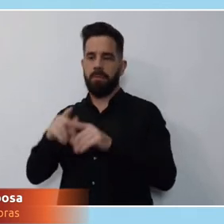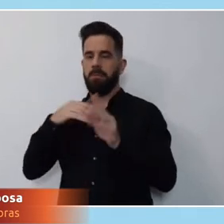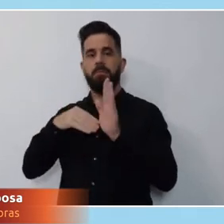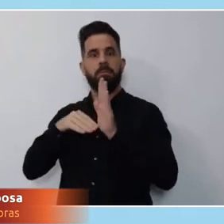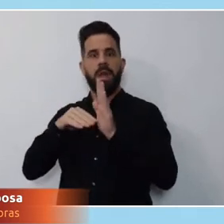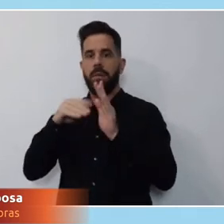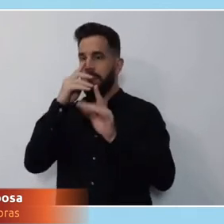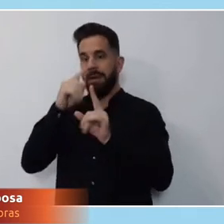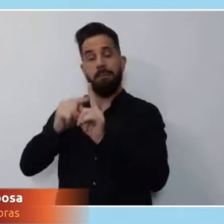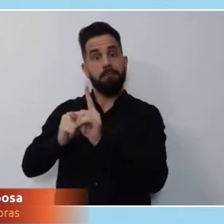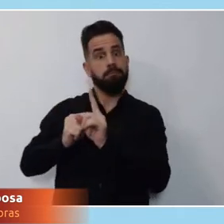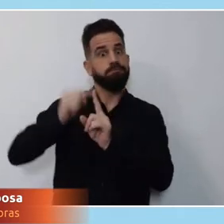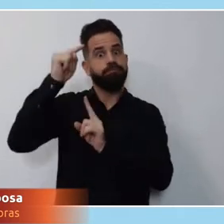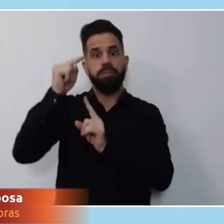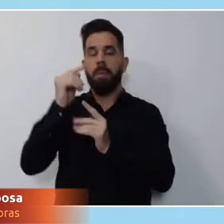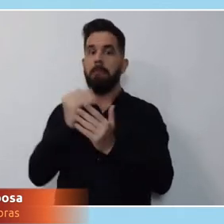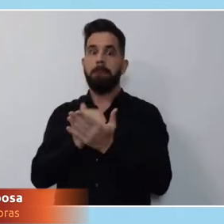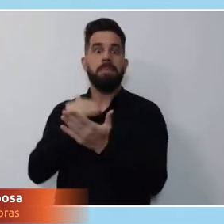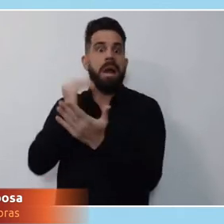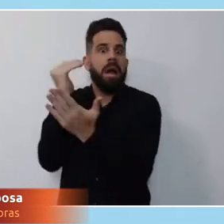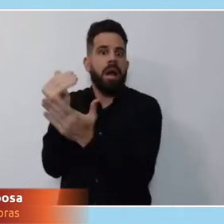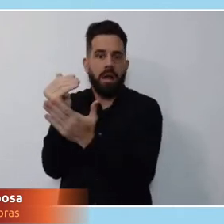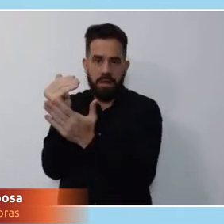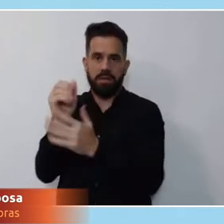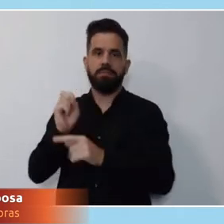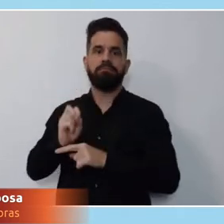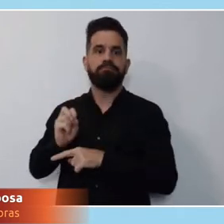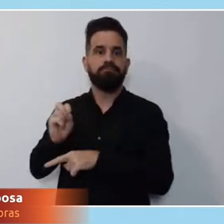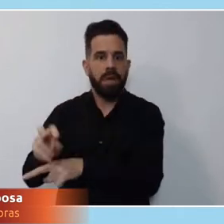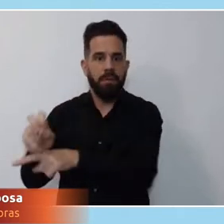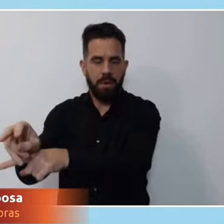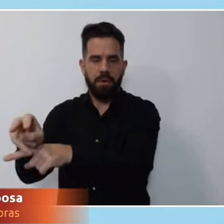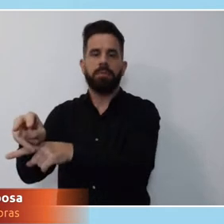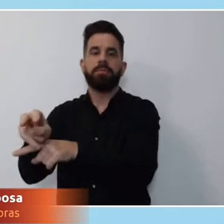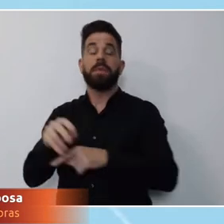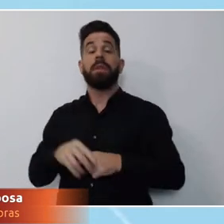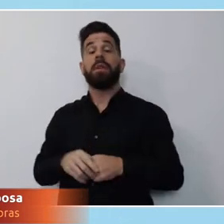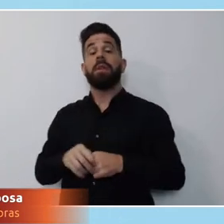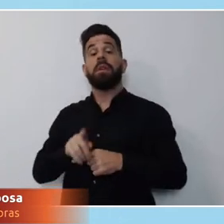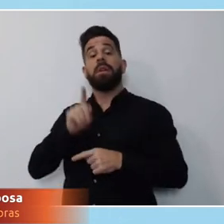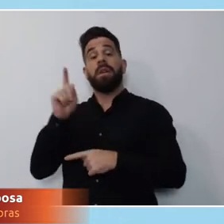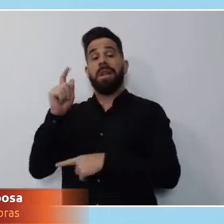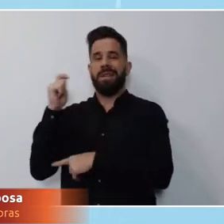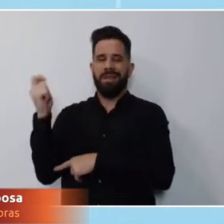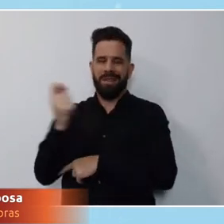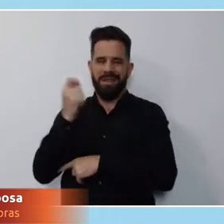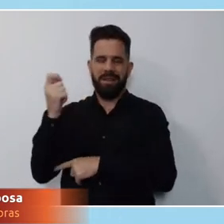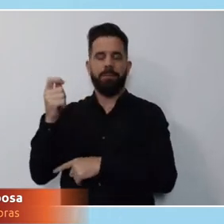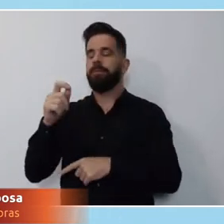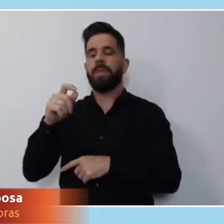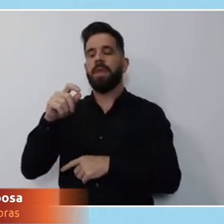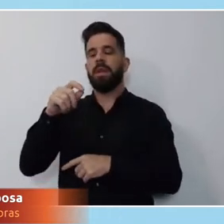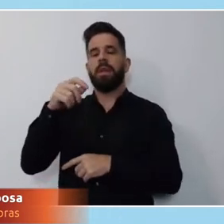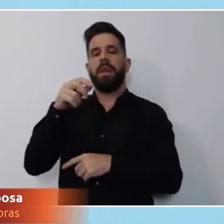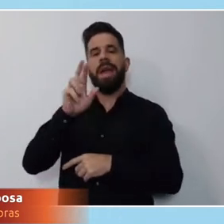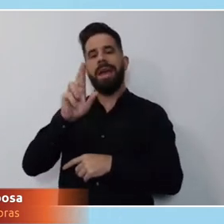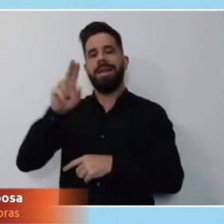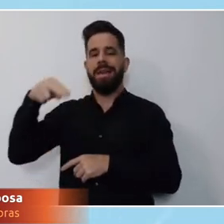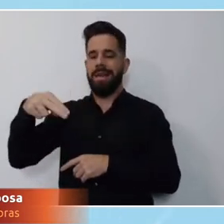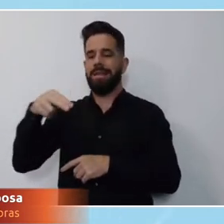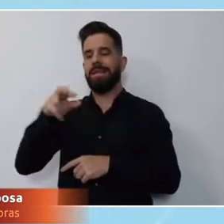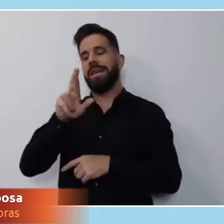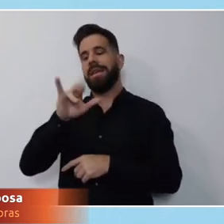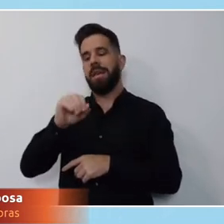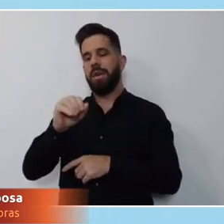Norte, perdão, o Carrefour foi condenado a pagar R$ 60 por vender maçã, pepino, couve, pimentão